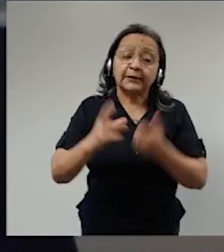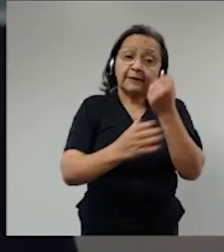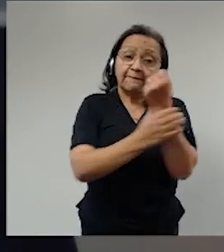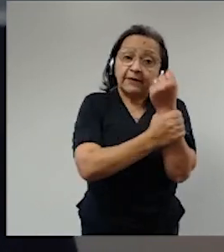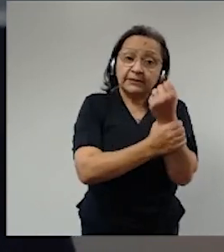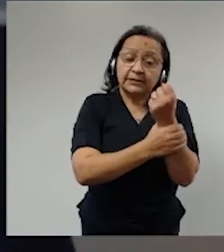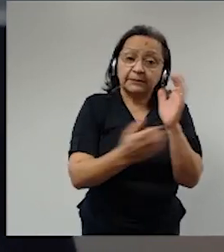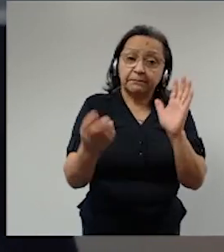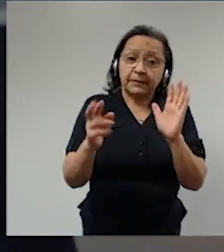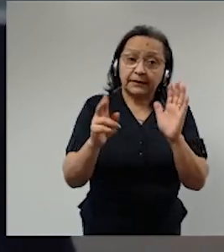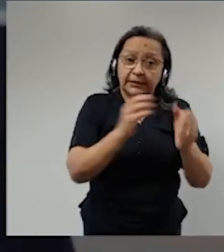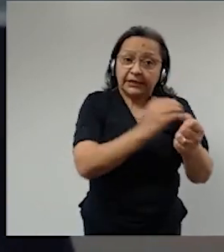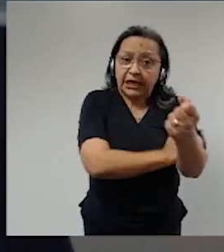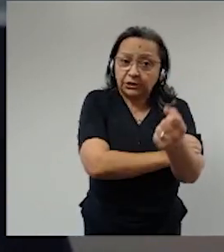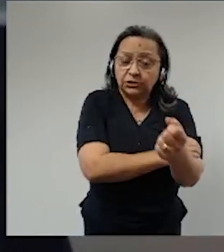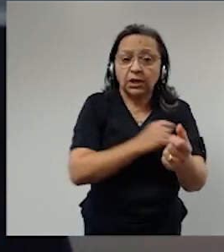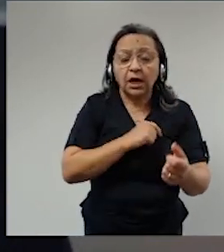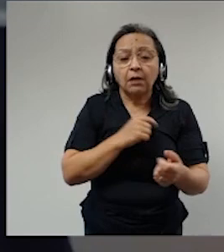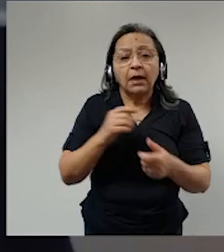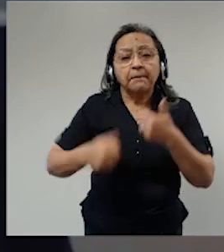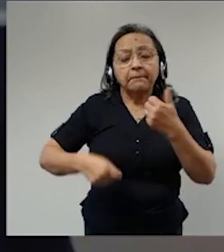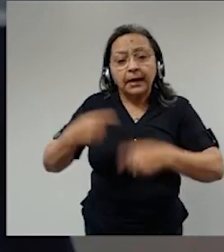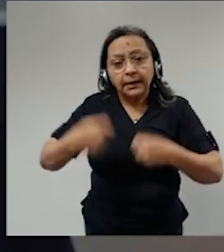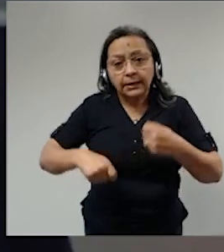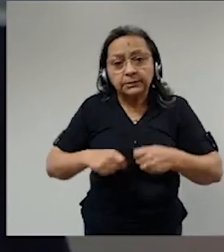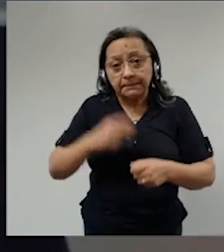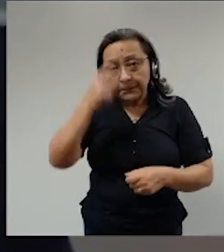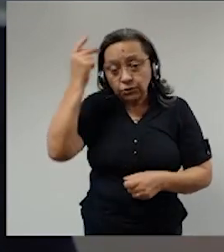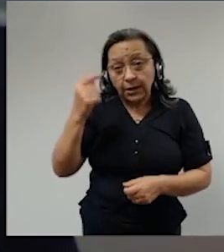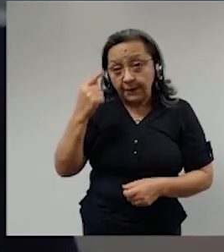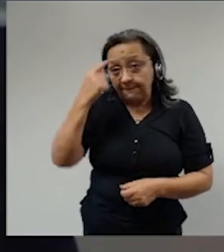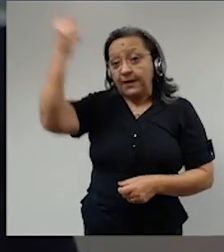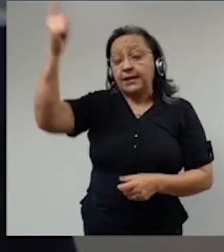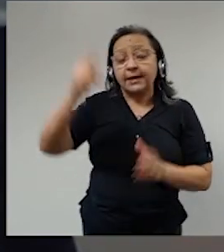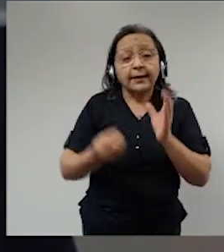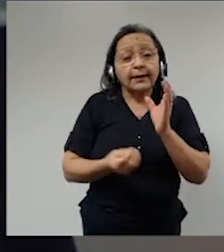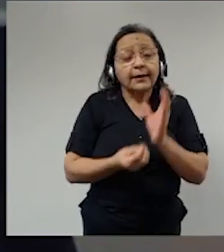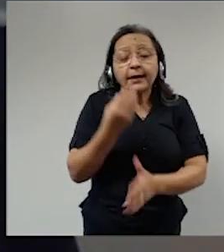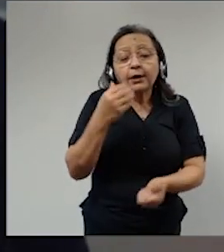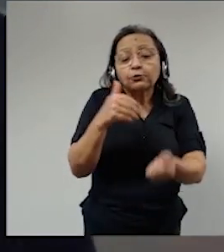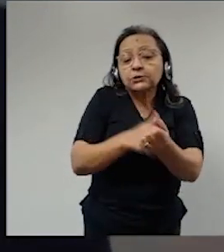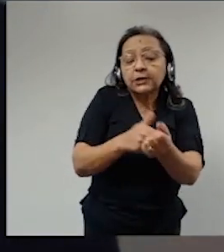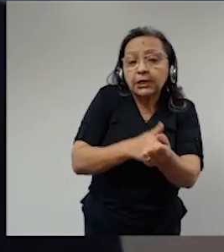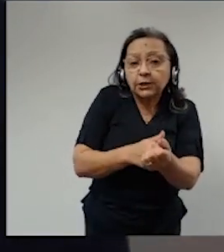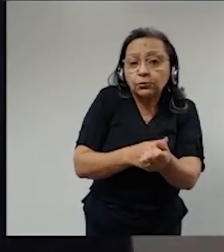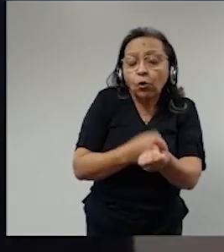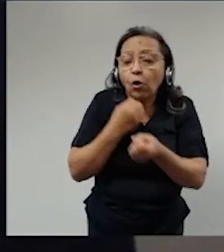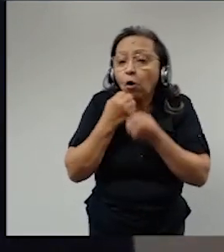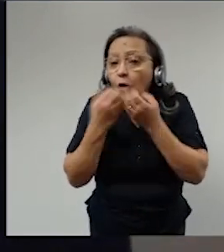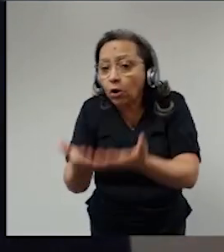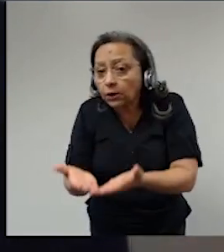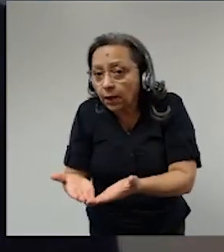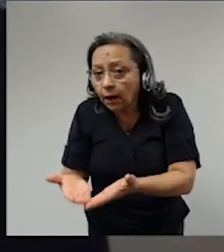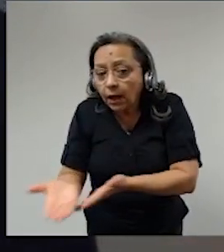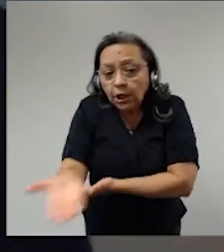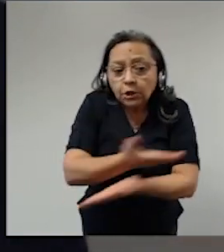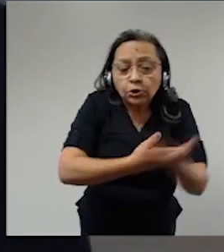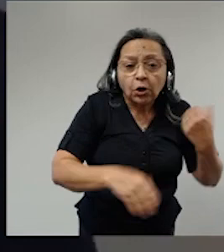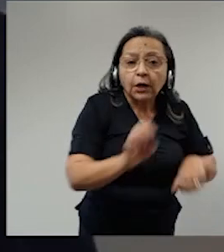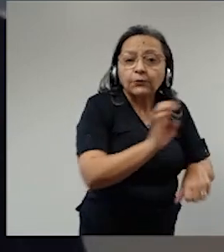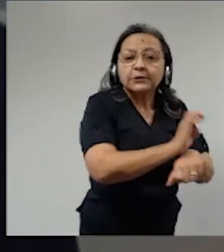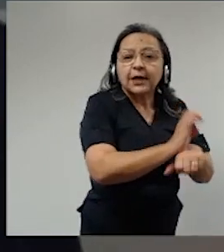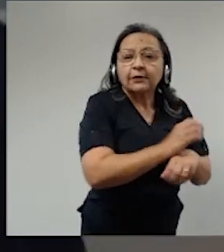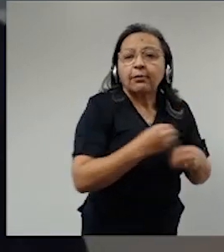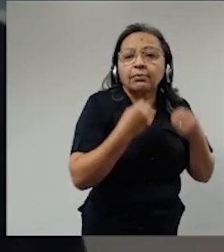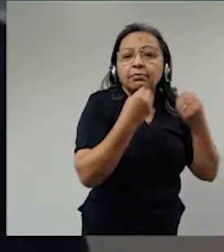entre o inventor e o Estado. O inventor conta o segredo, explica como reproduzir a invenção, e, em troca, o Estado lhe